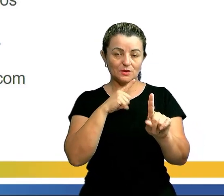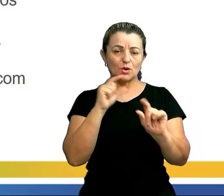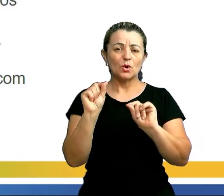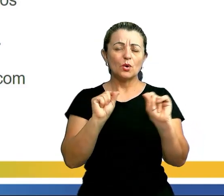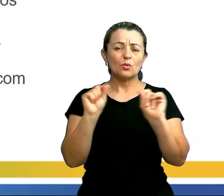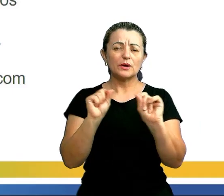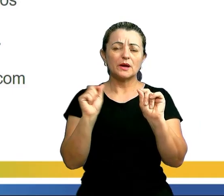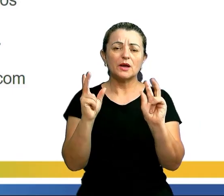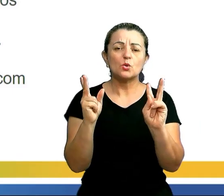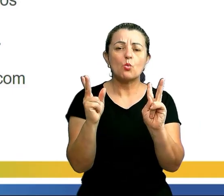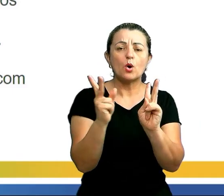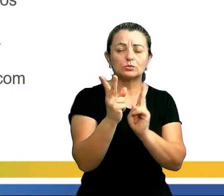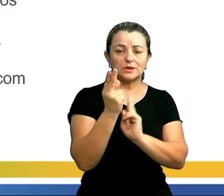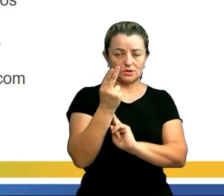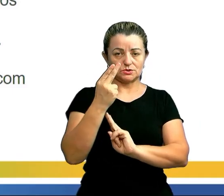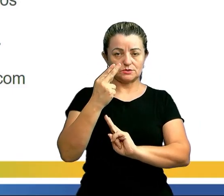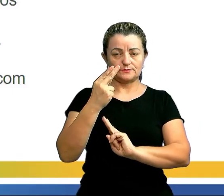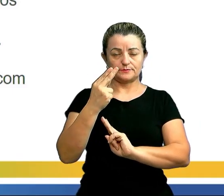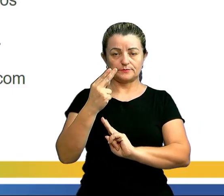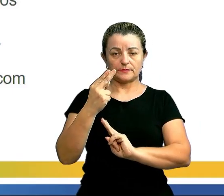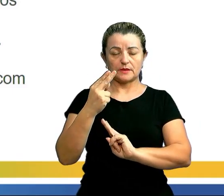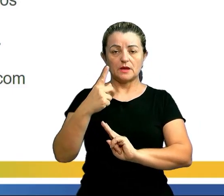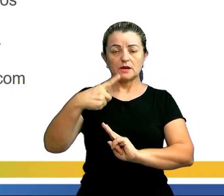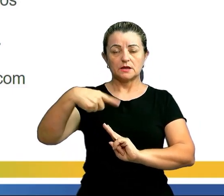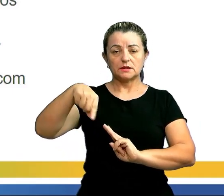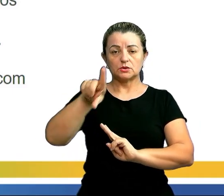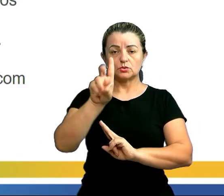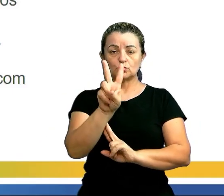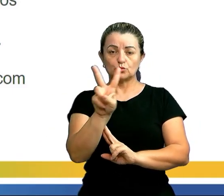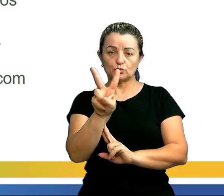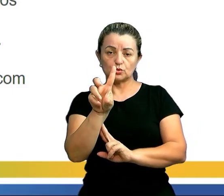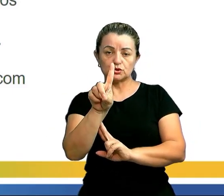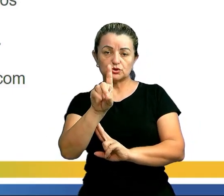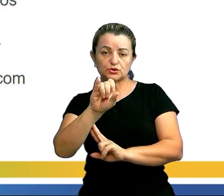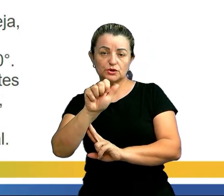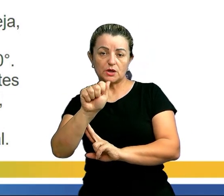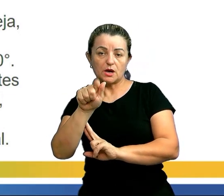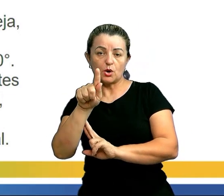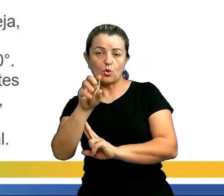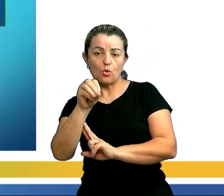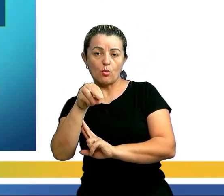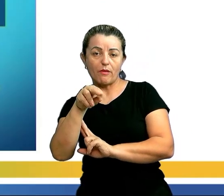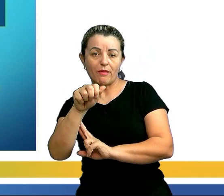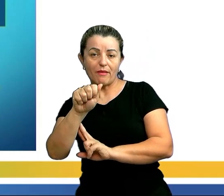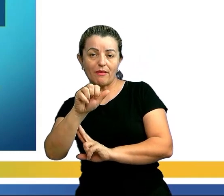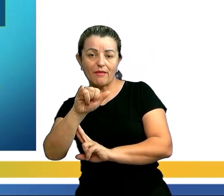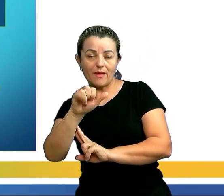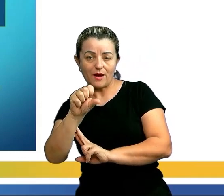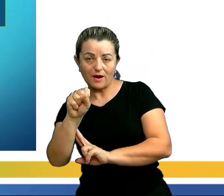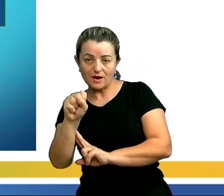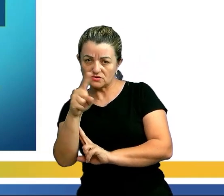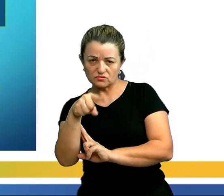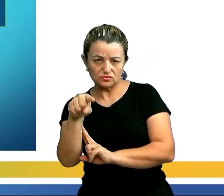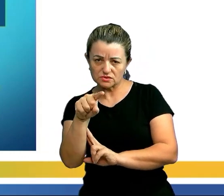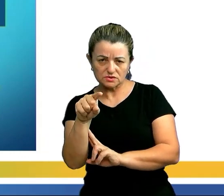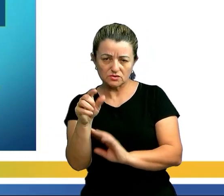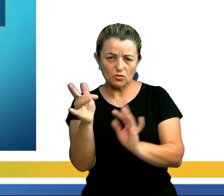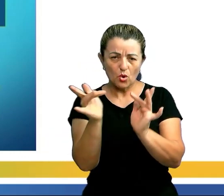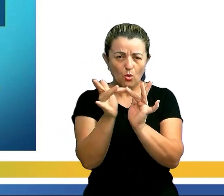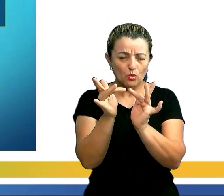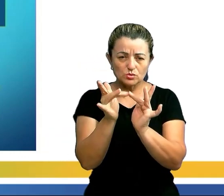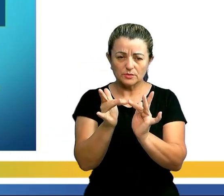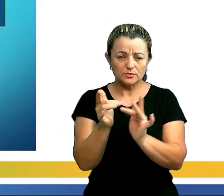dizer igualdade, tá? Com duas diagonais que se cruzam perpendicularmente. Se você não está conseguindo associar, a gente está falando desse